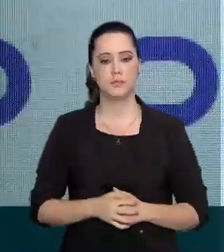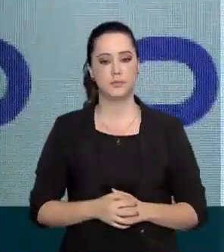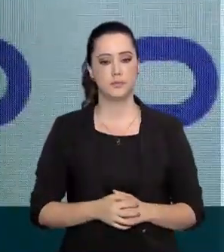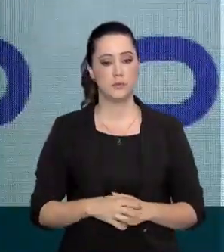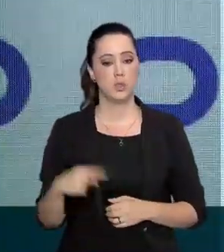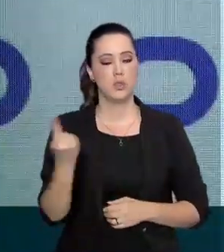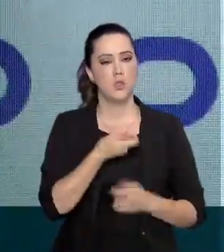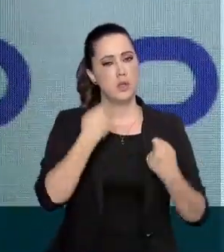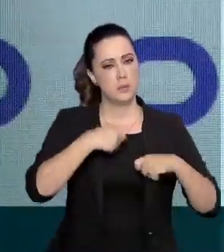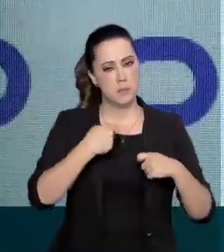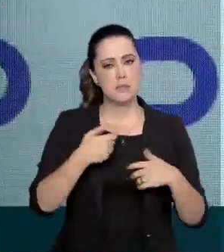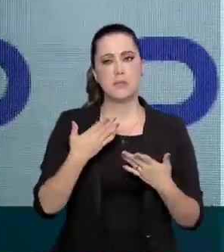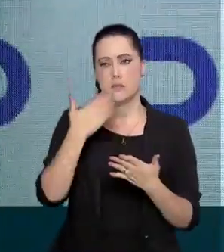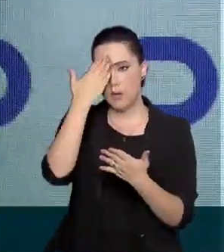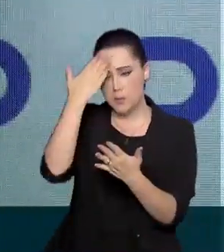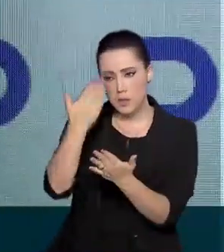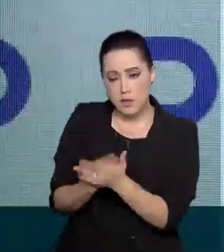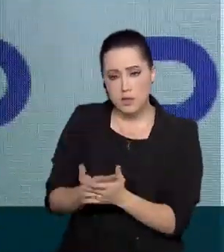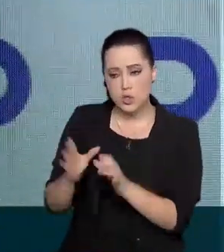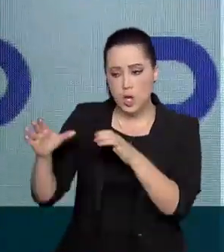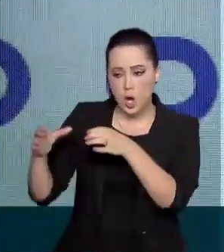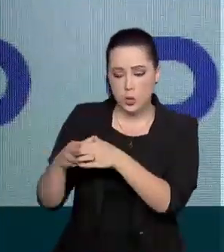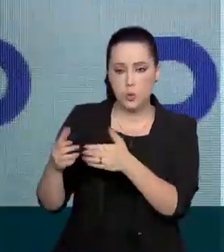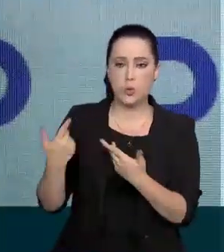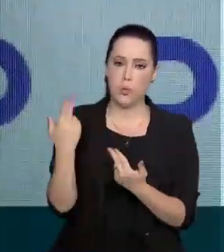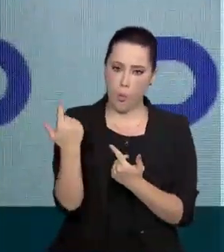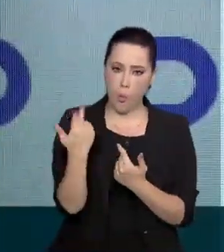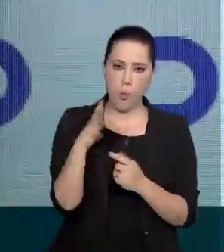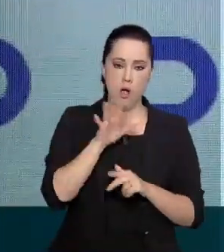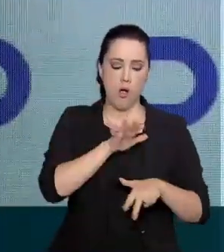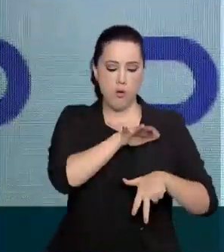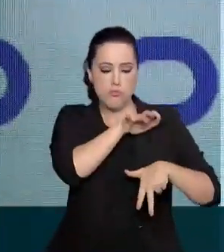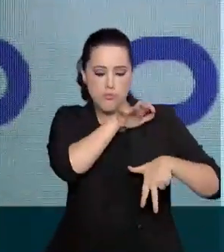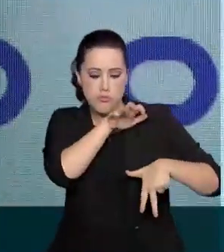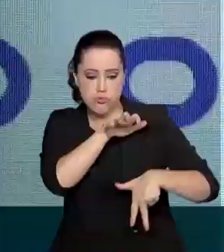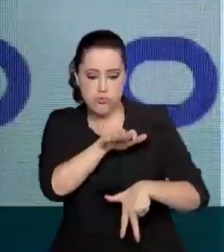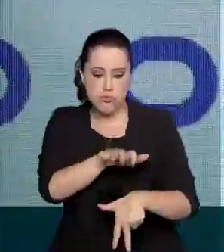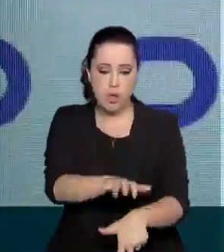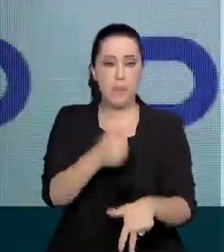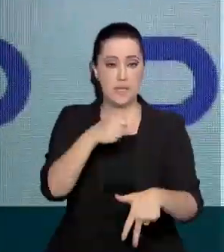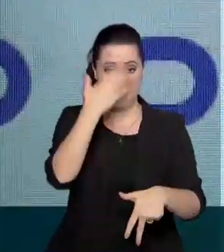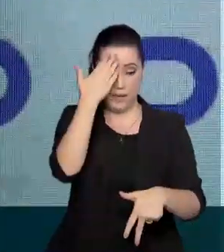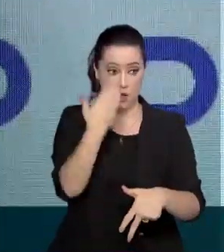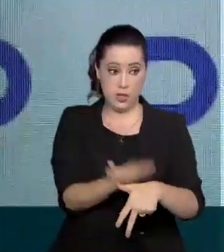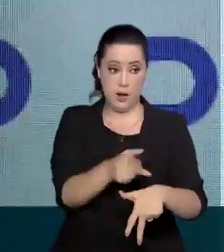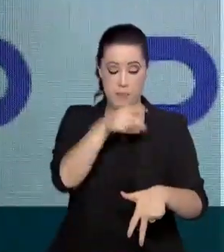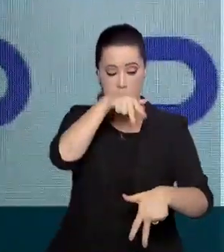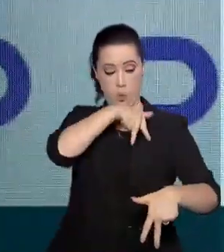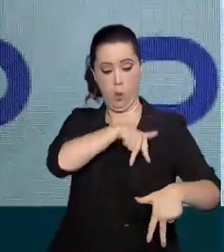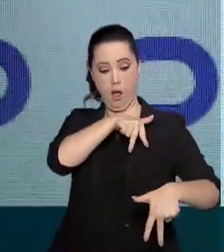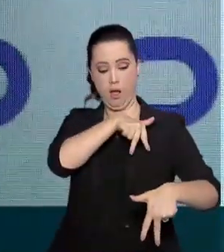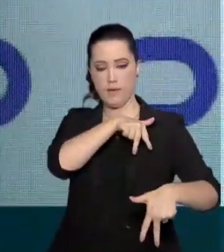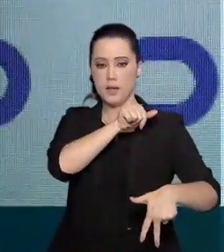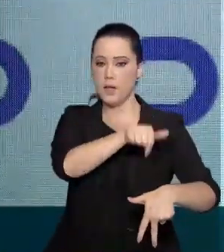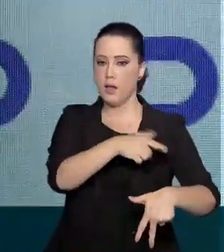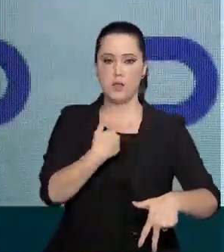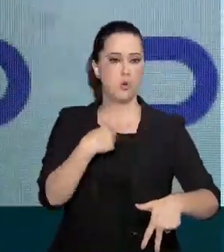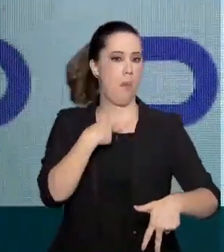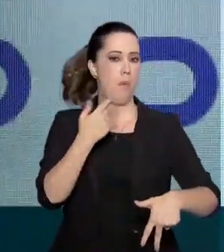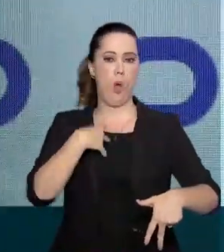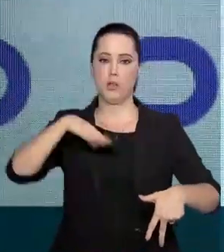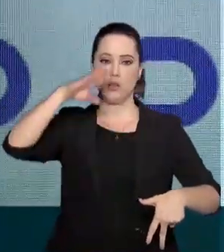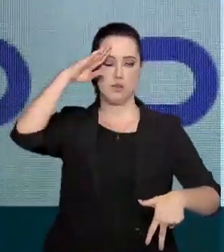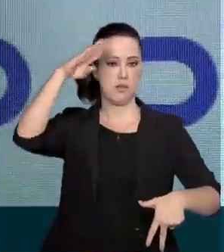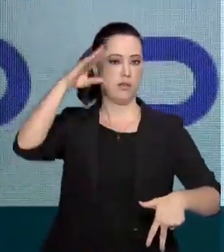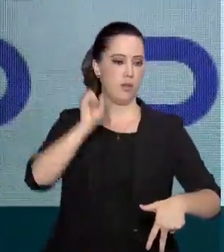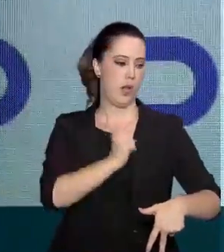E nós temos que confiar. É igual como paraquedista, quando você sair do avião, tem que confiar quem está atrás de mim. Não interessa se é um capitão ou um recruta. Ele